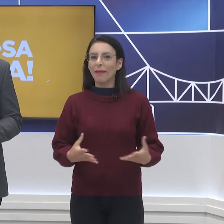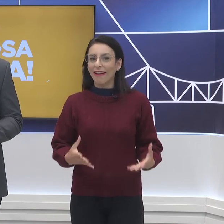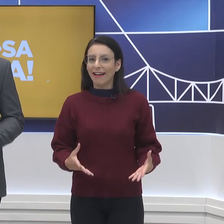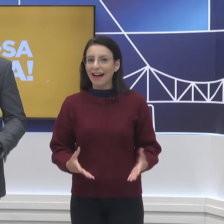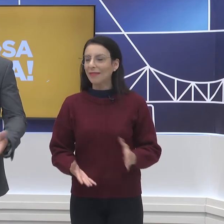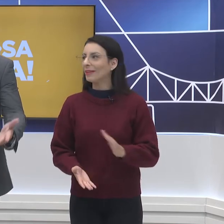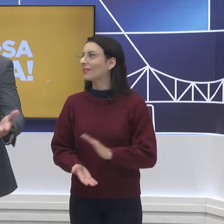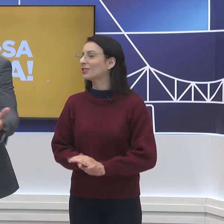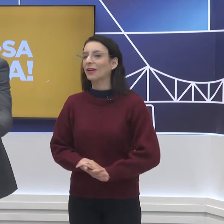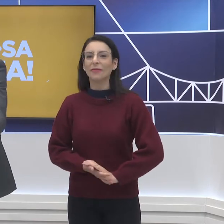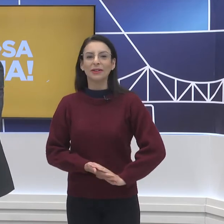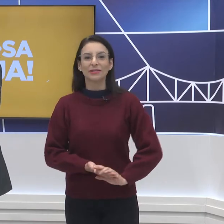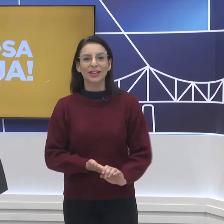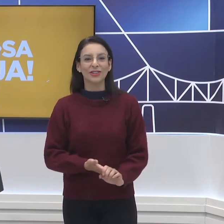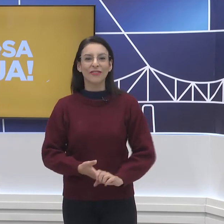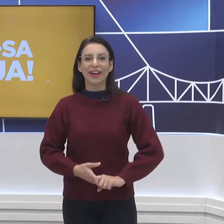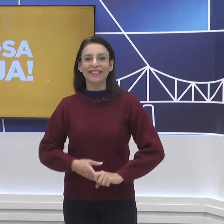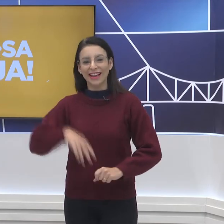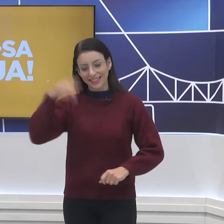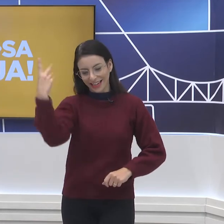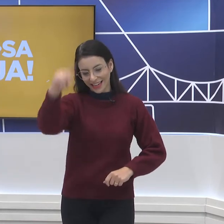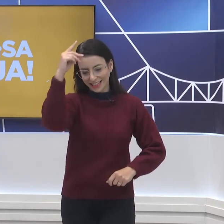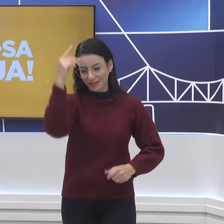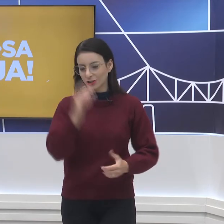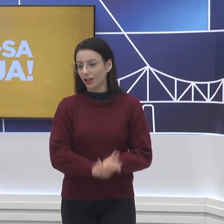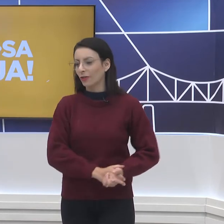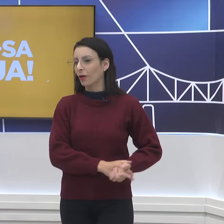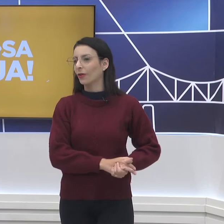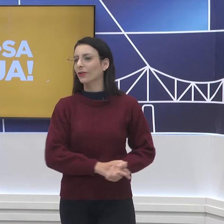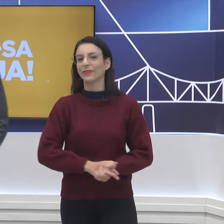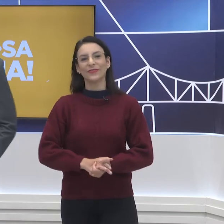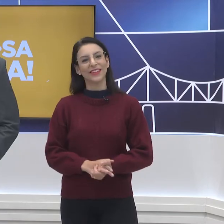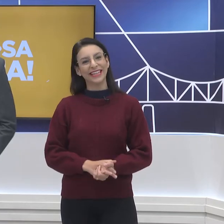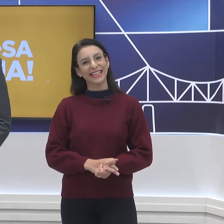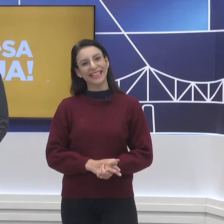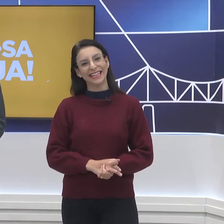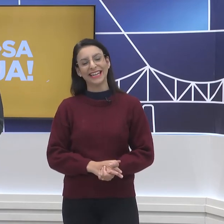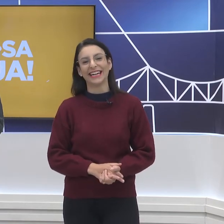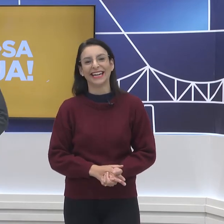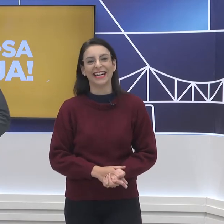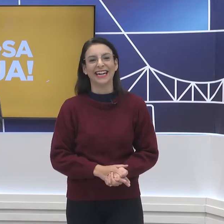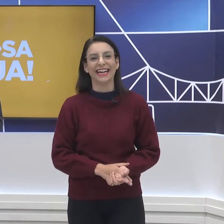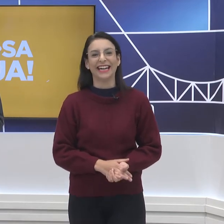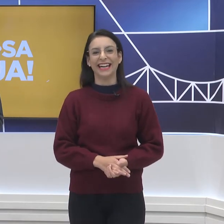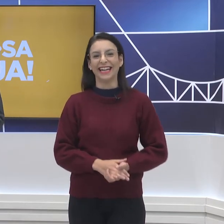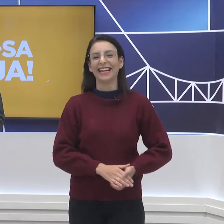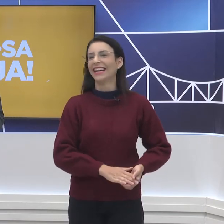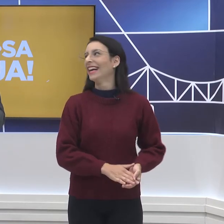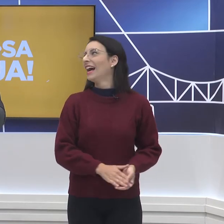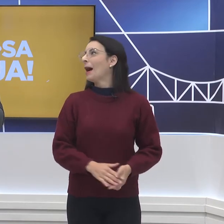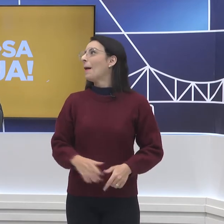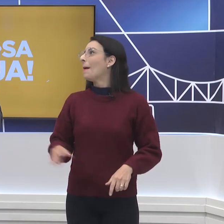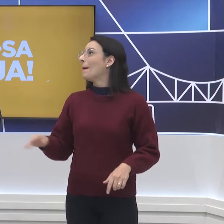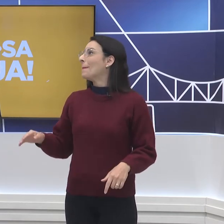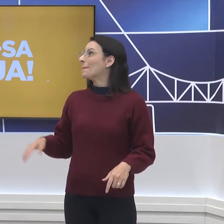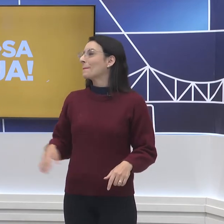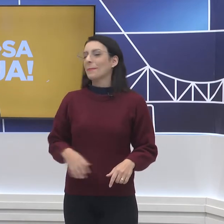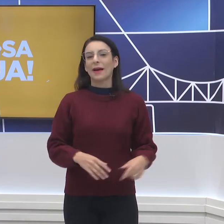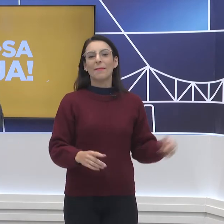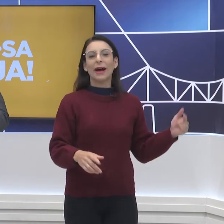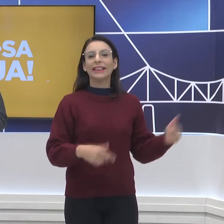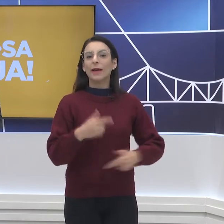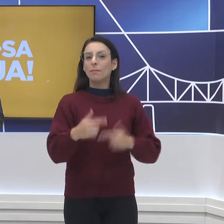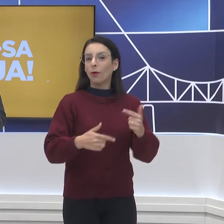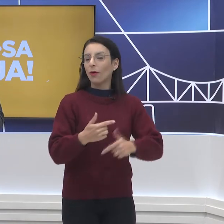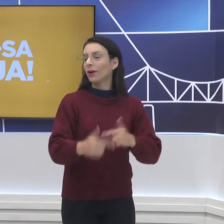vai trabalhar, ah! Amigo. Tem cobertura de evento, RCN Ação, chega esquecido. O couro. Olha, já tá na minha cabeça. É grande o HD, mas tá